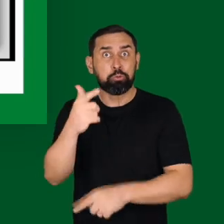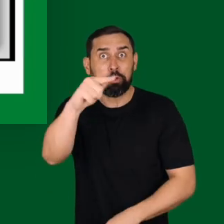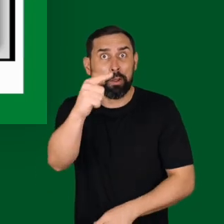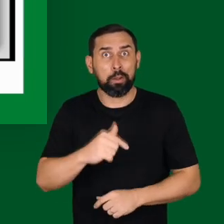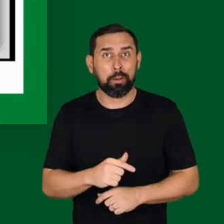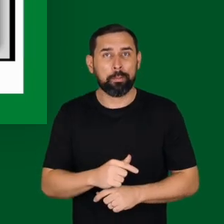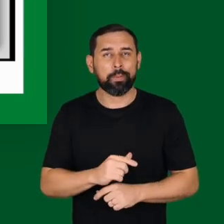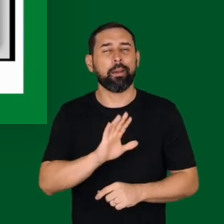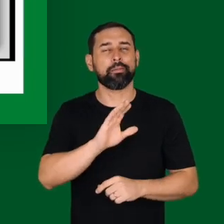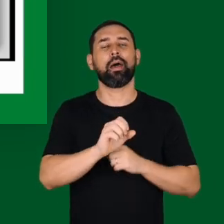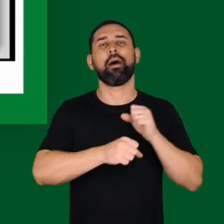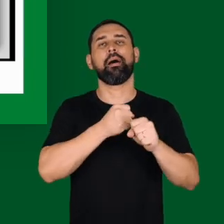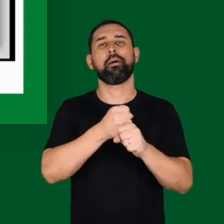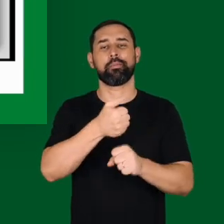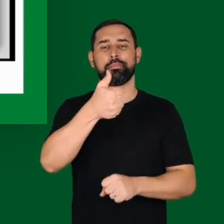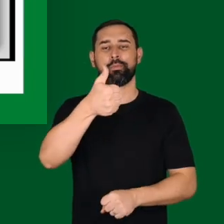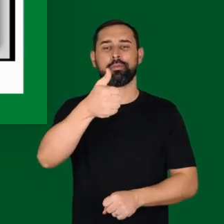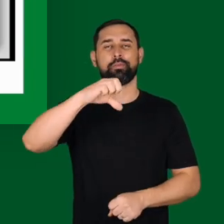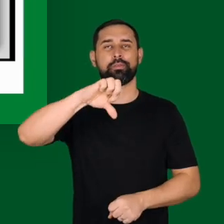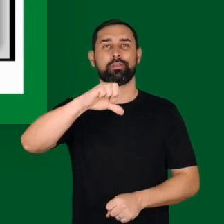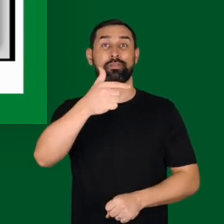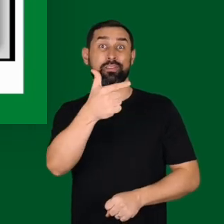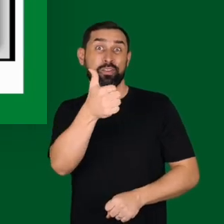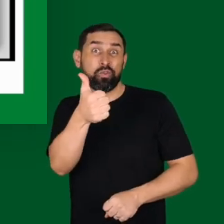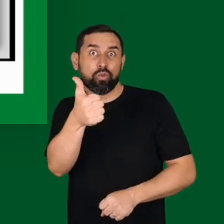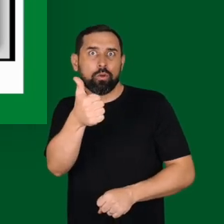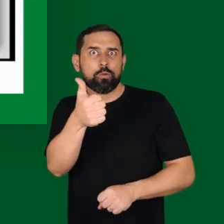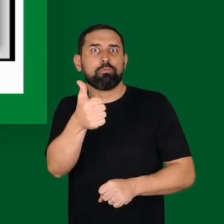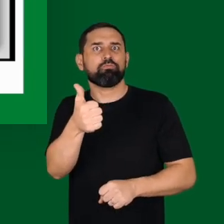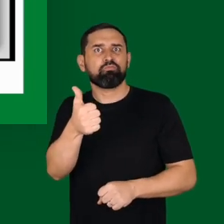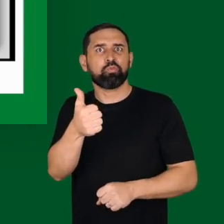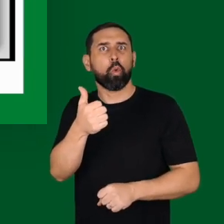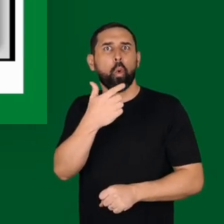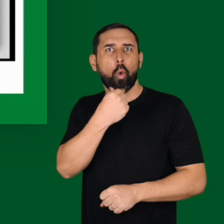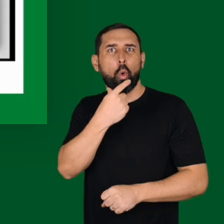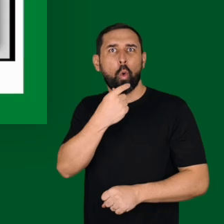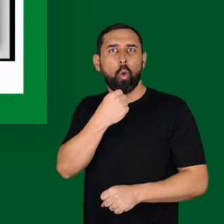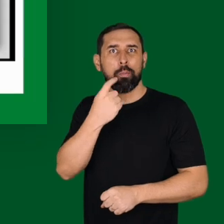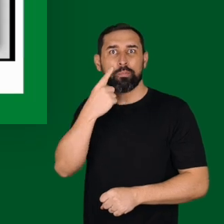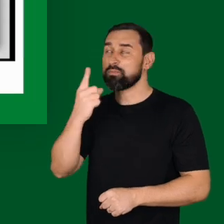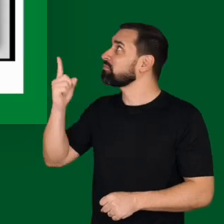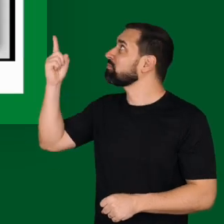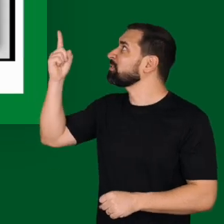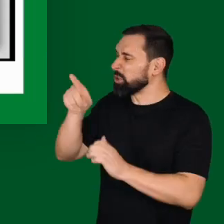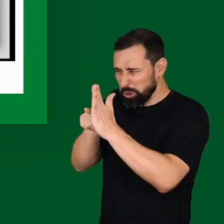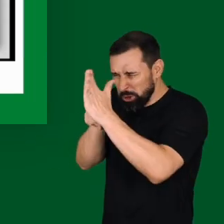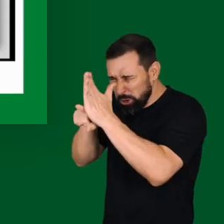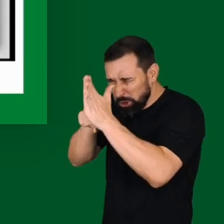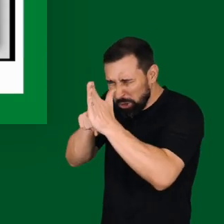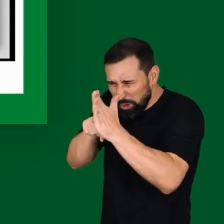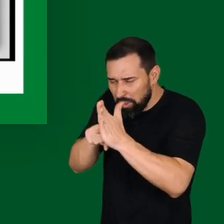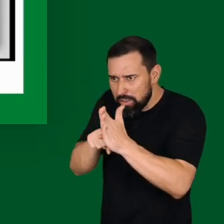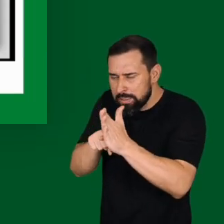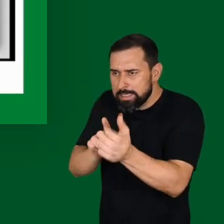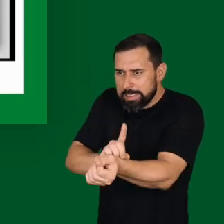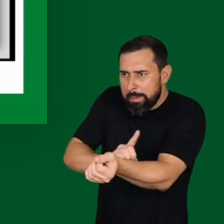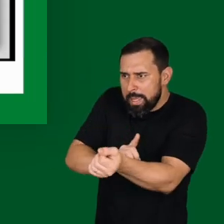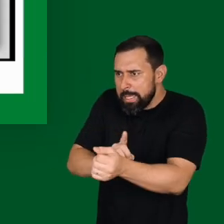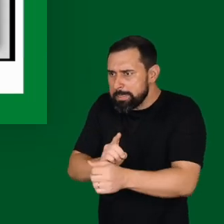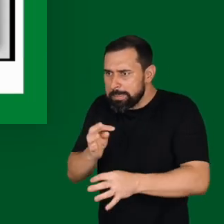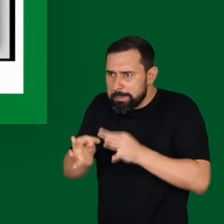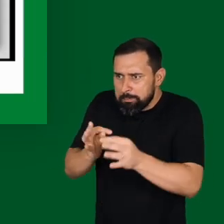mundo. Em 1921, se intensificou, a descoberta da insulina, e